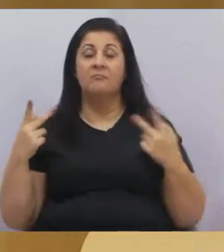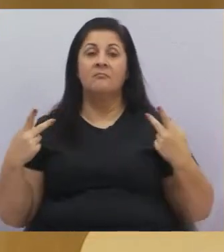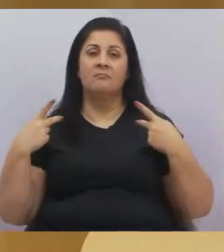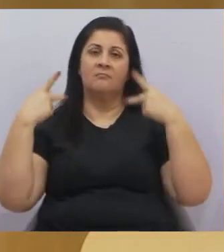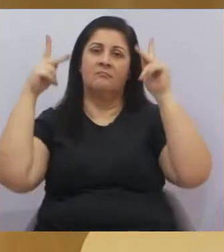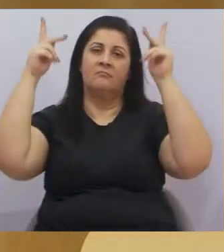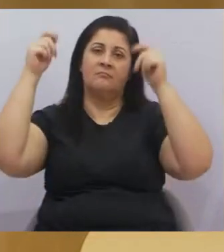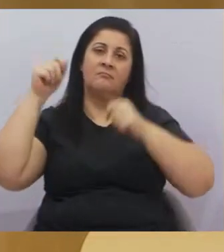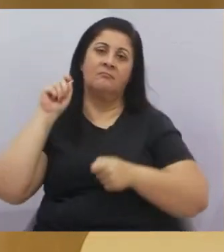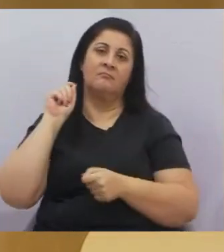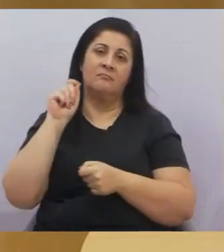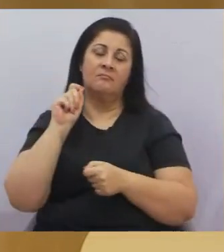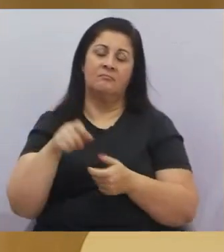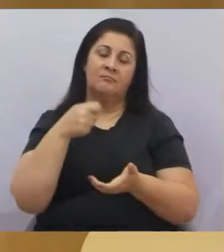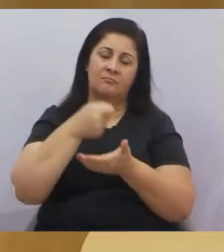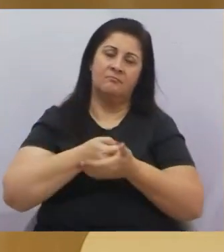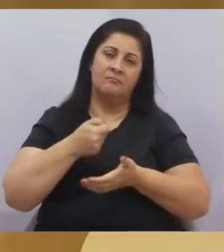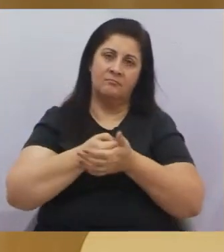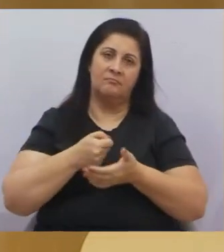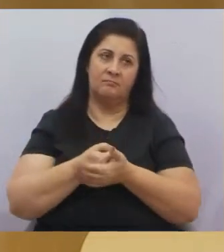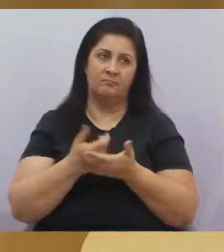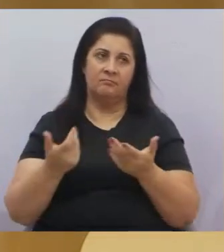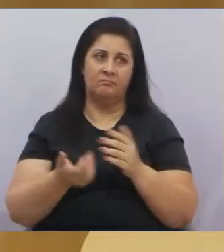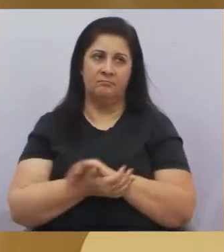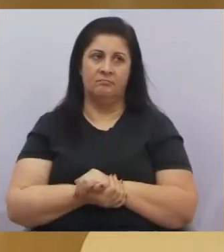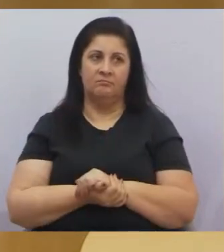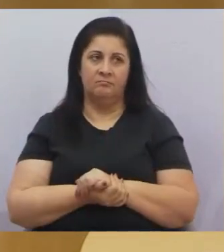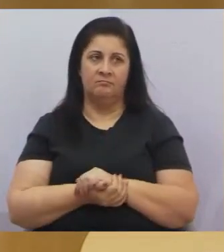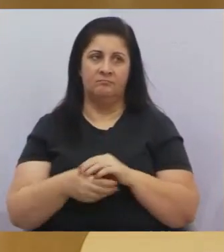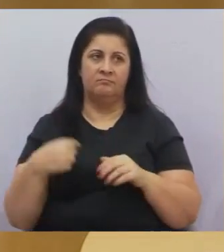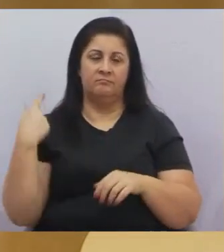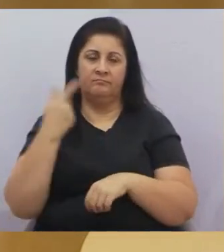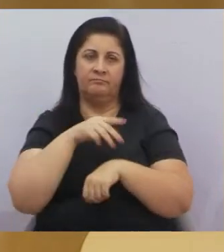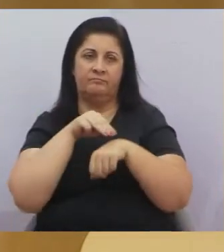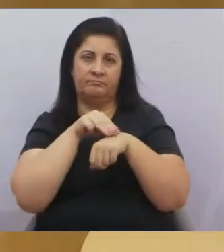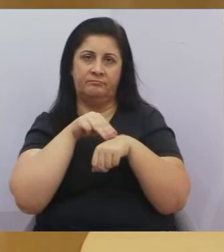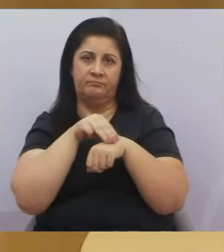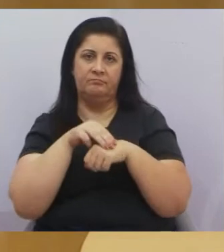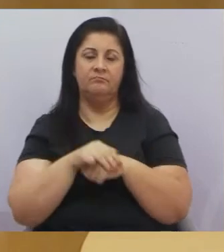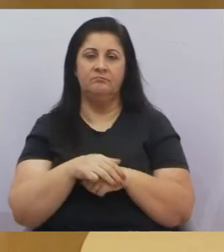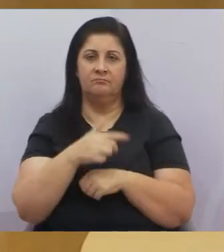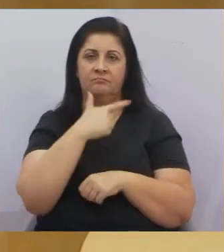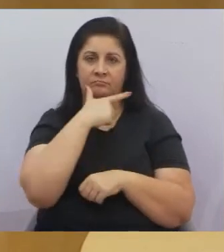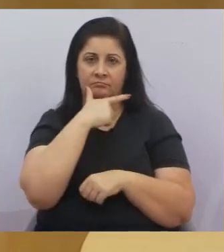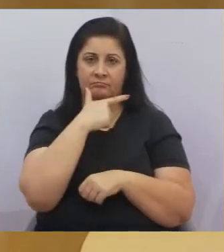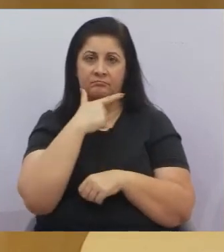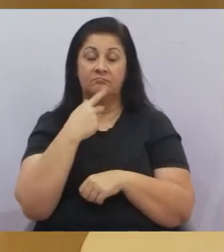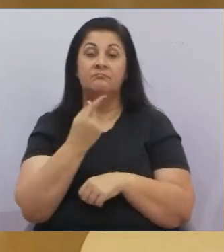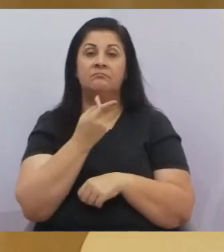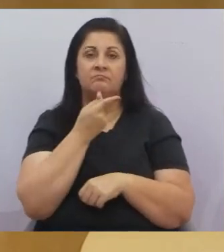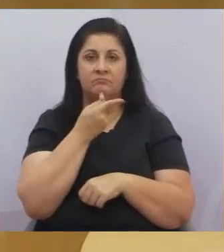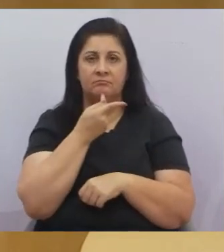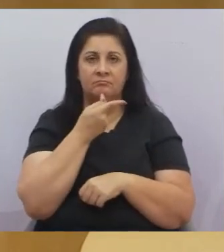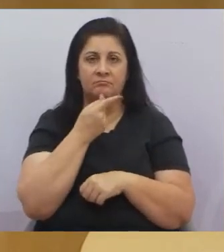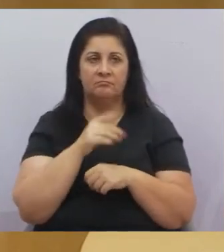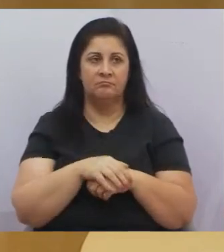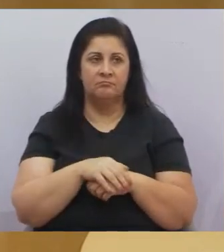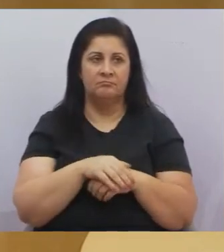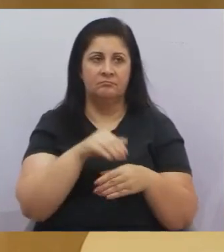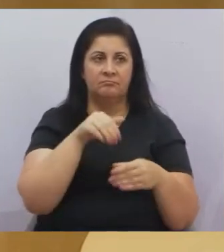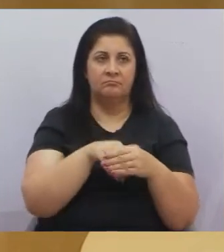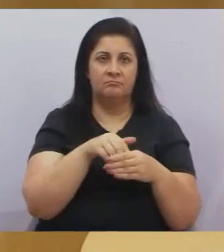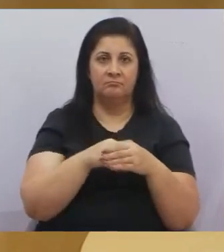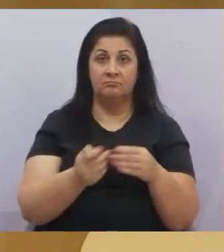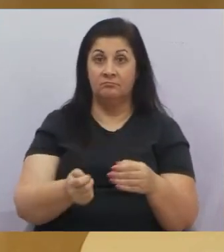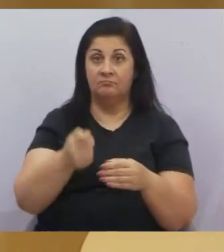e disputou para entrar. Nós até estávamos conversando, né, vereador Hernani? O vereador falou, por tantos votos eu não entrei